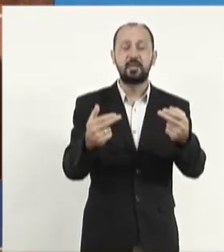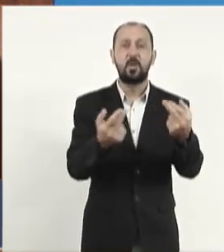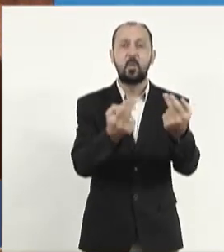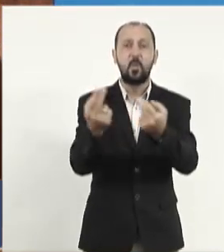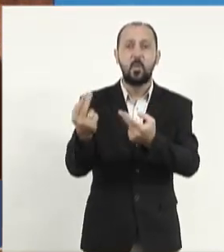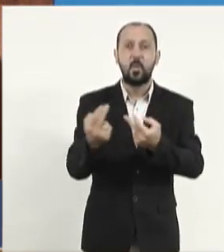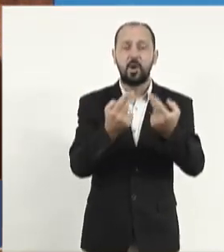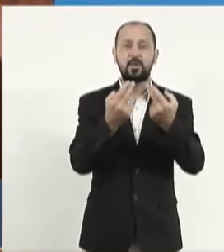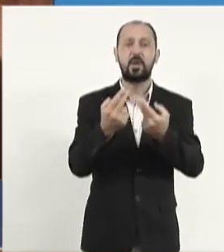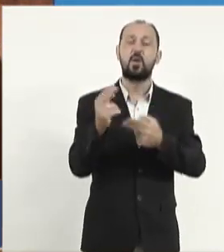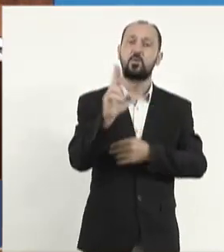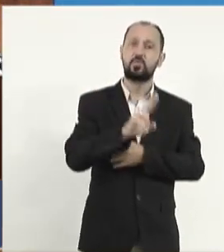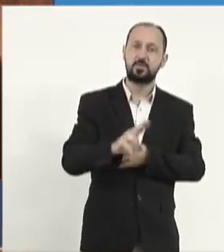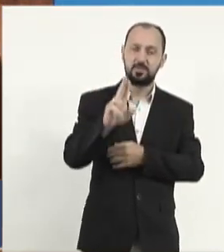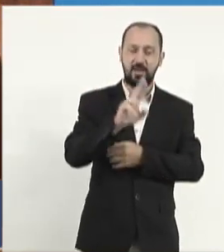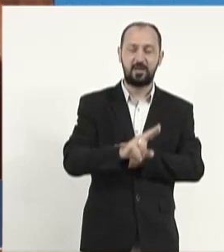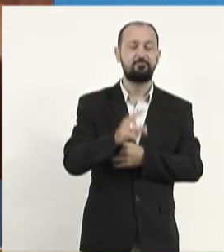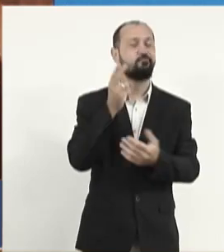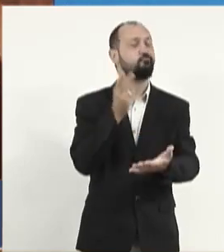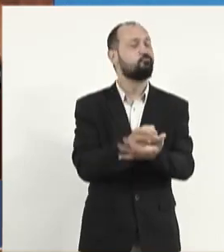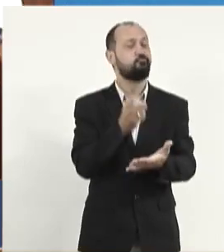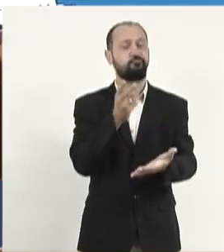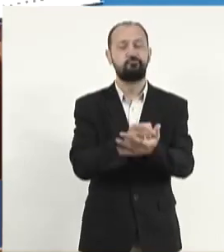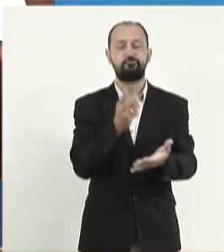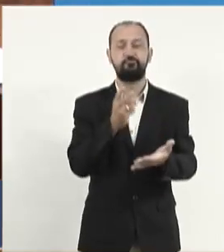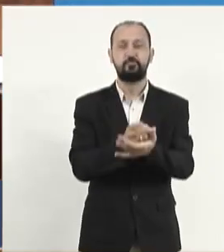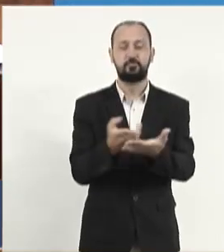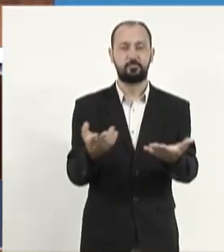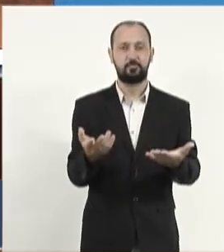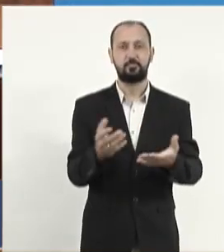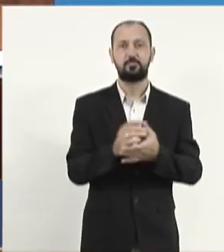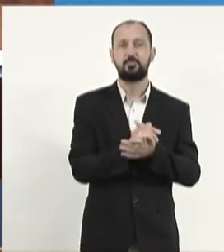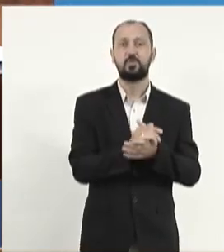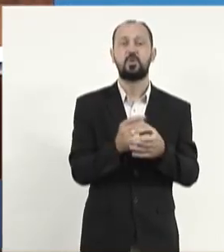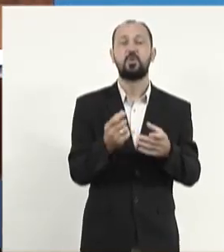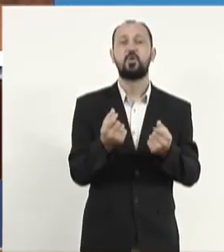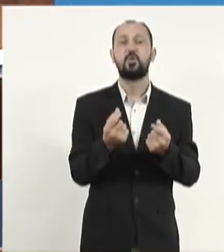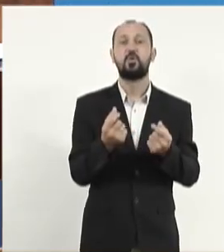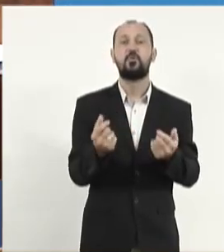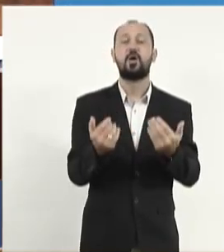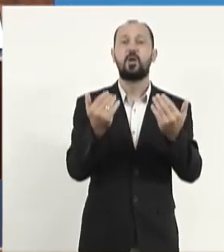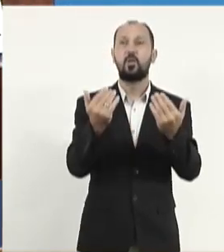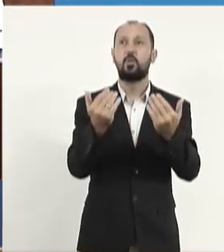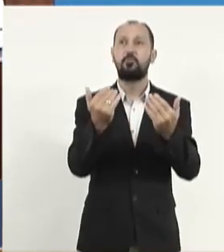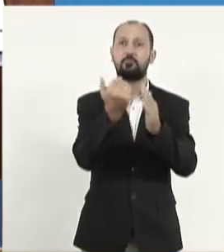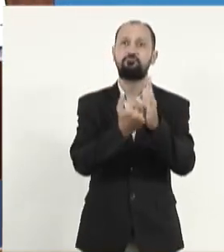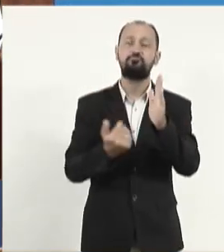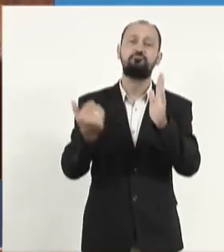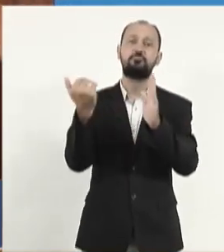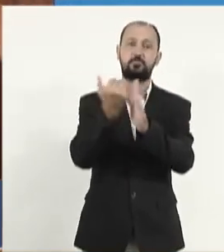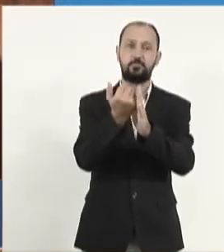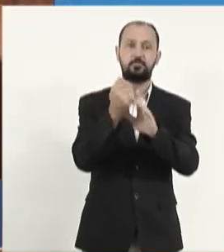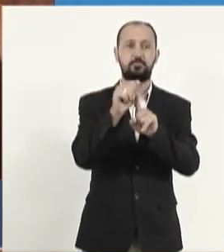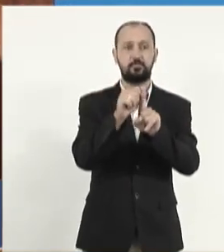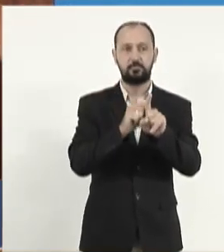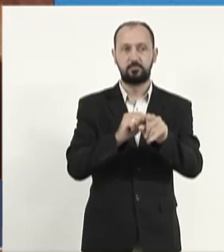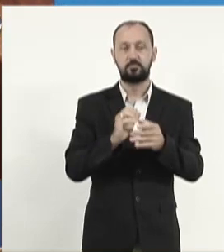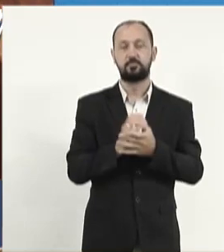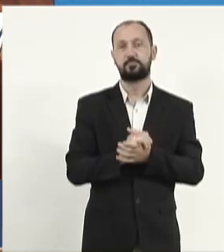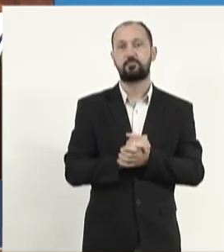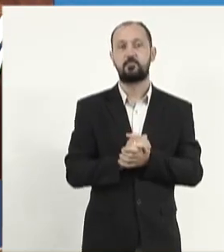eletrodomésticos que são utilizados sempre, né? E o valor da conta foi lá em cima nesse mês,